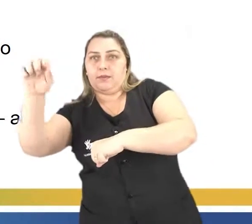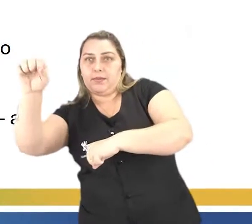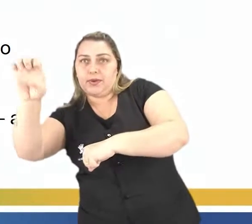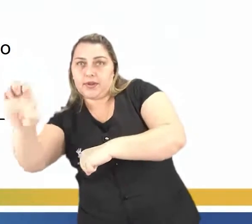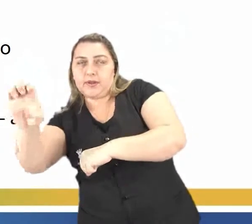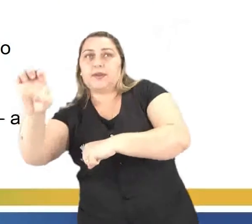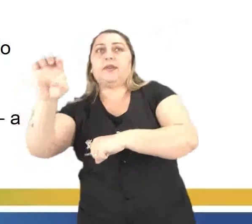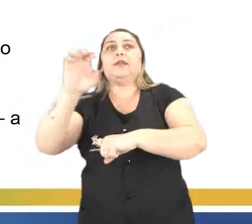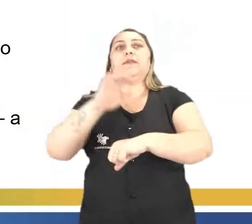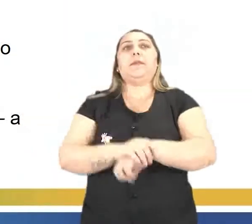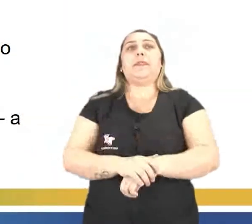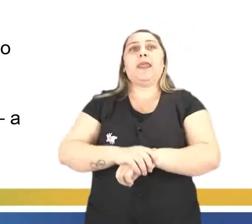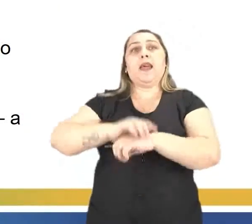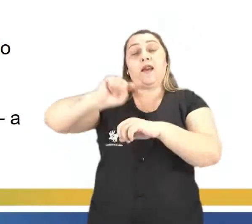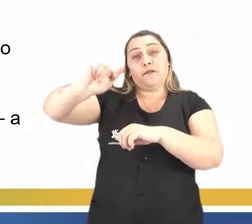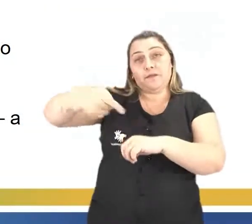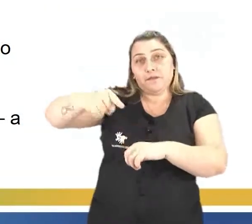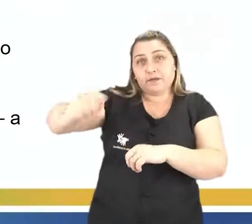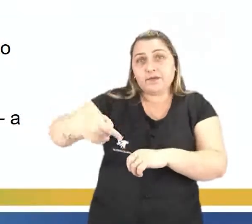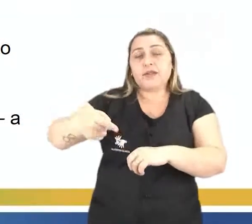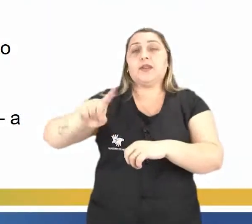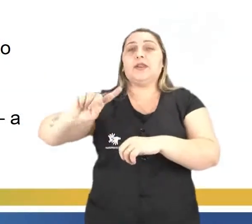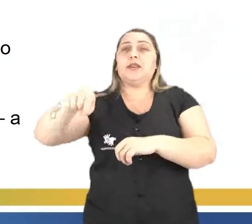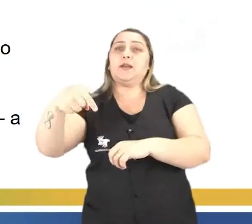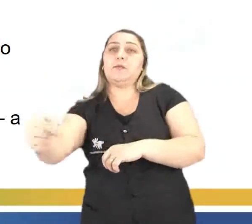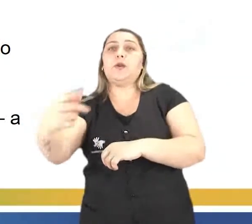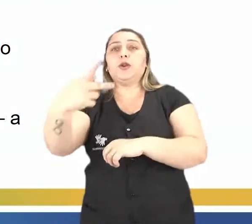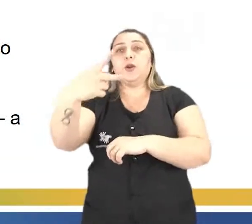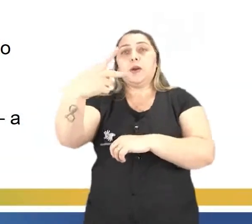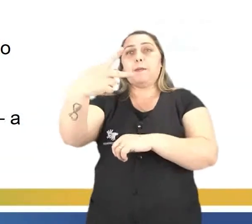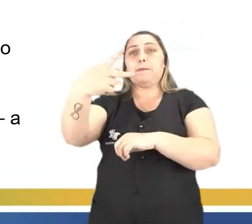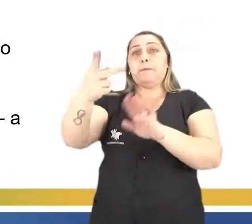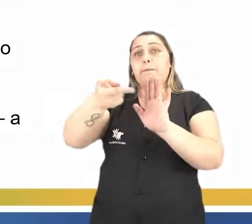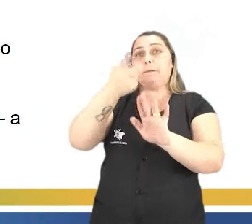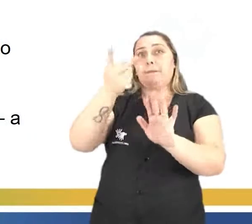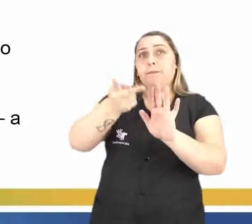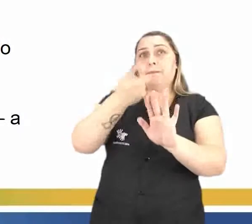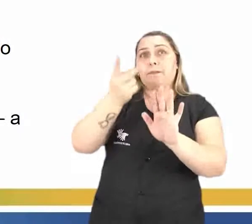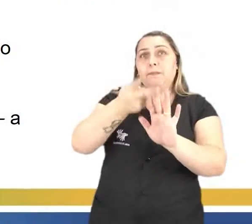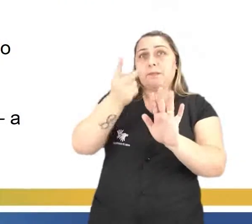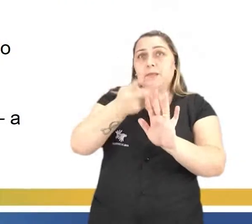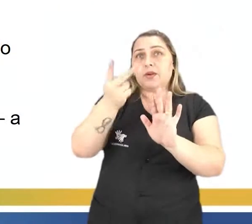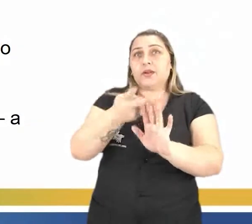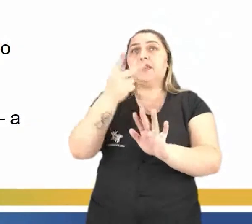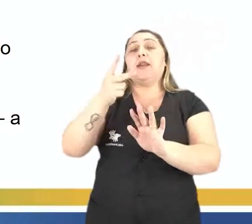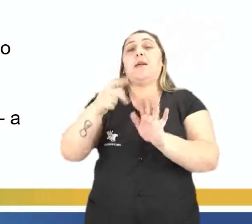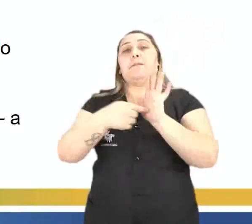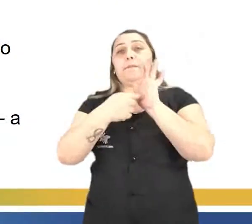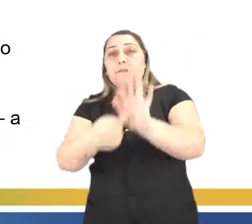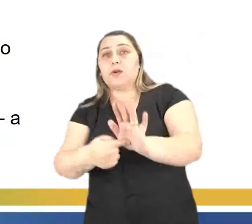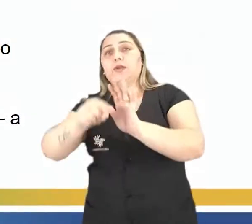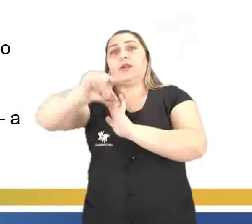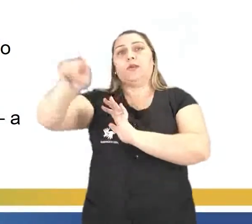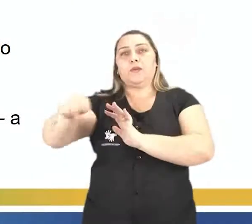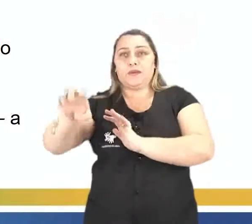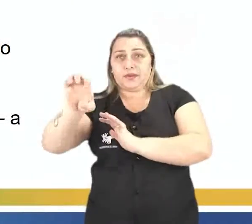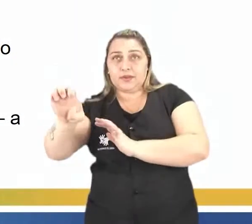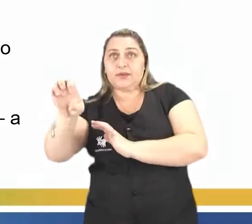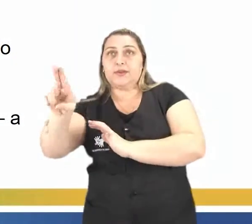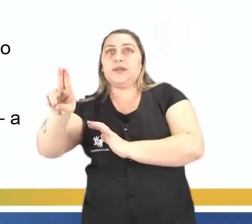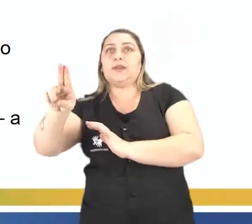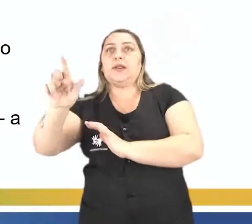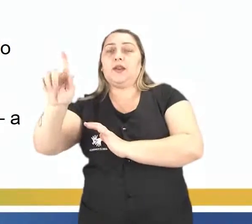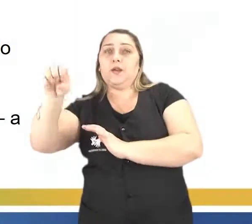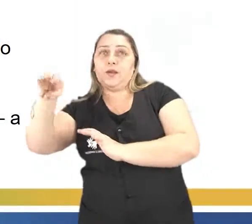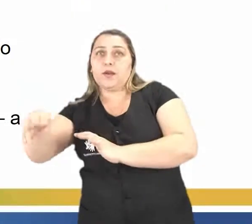os particulares. Então, a vírgula ali, depois de portaria, ela está indicando que o zeugma do verbo regulamenta foi o